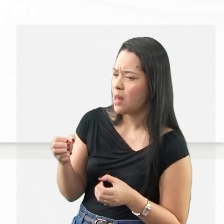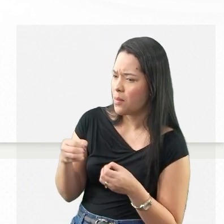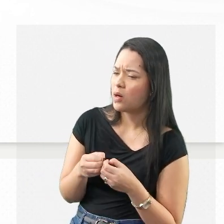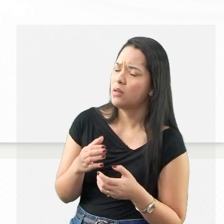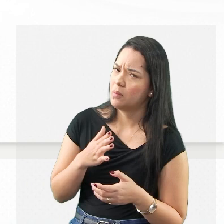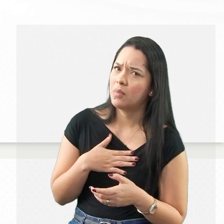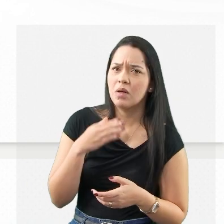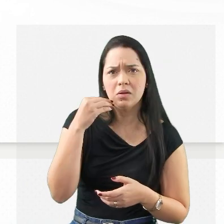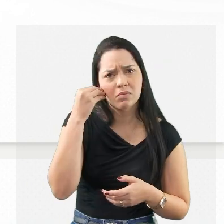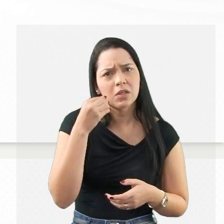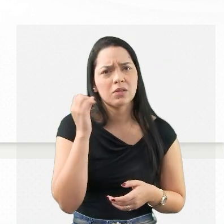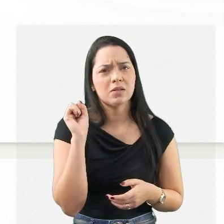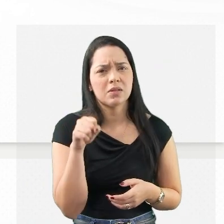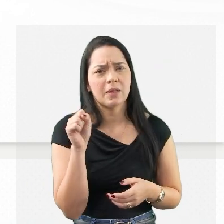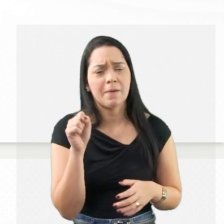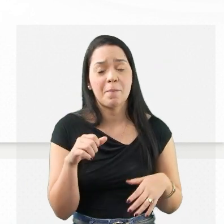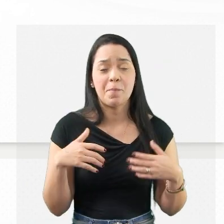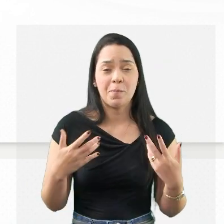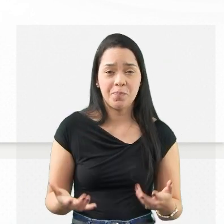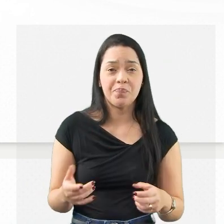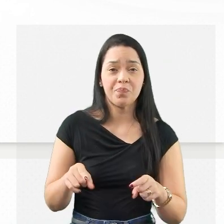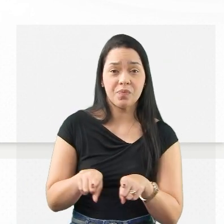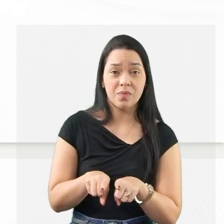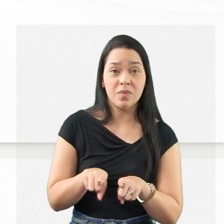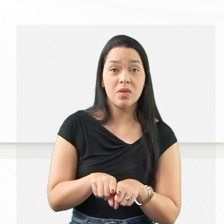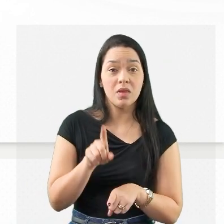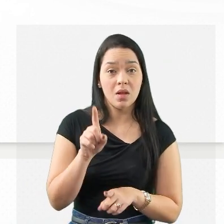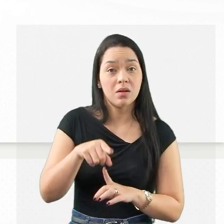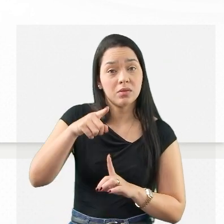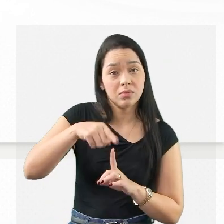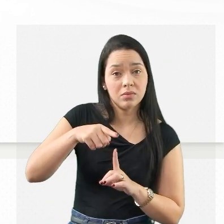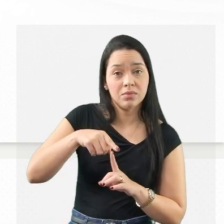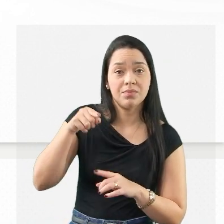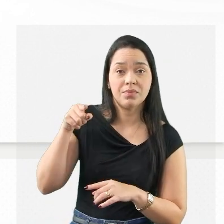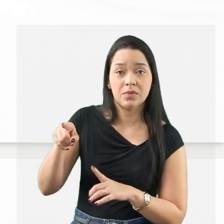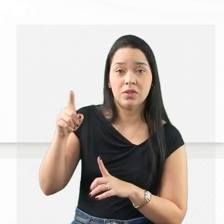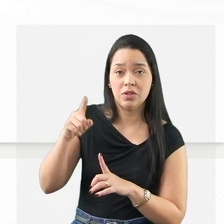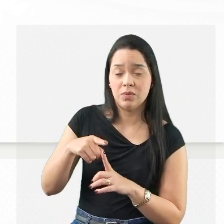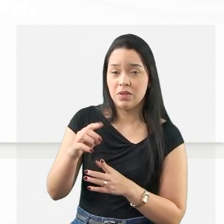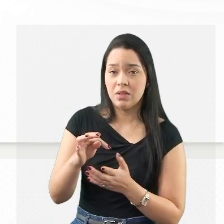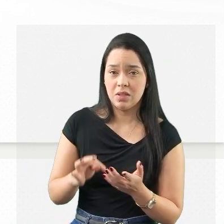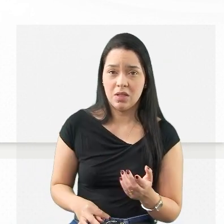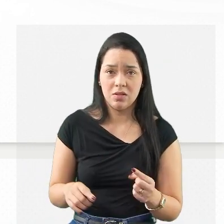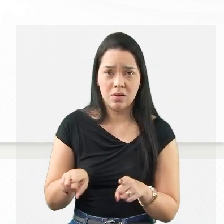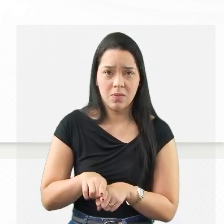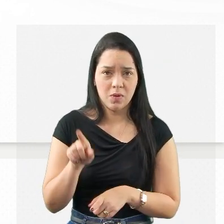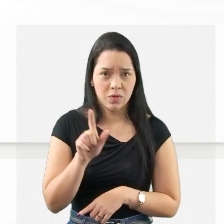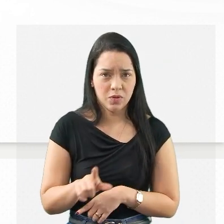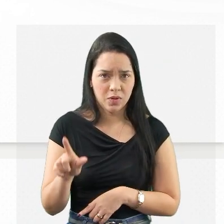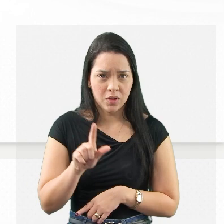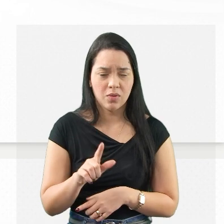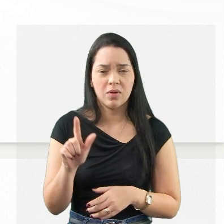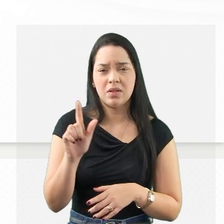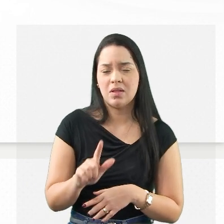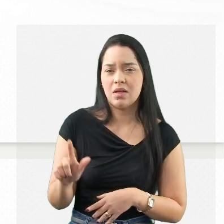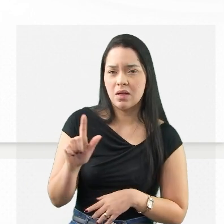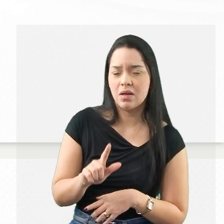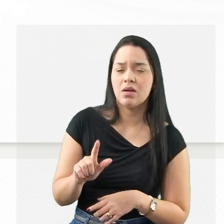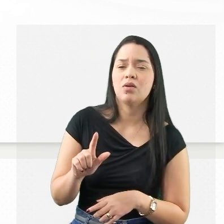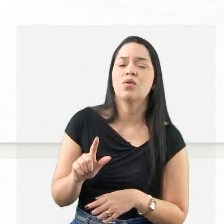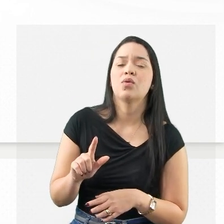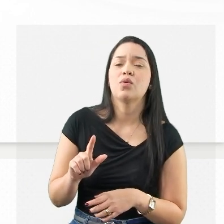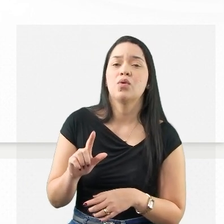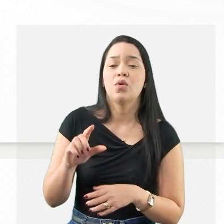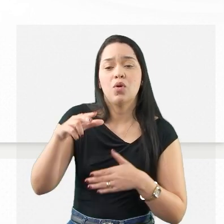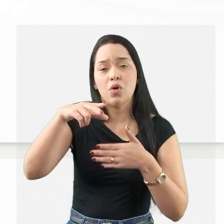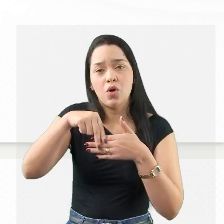minha realidade. Então, isso é muito típico desse texto, que é o gênero literário cordel. É vida